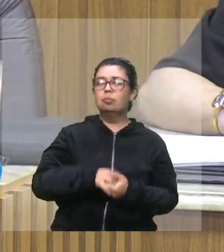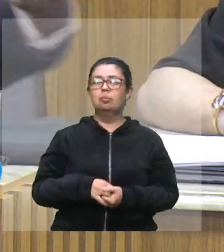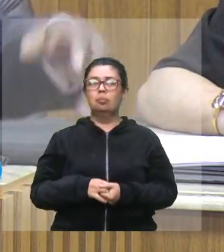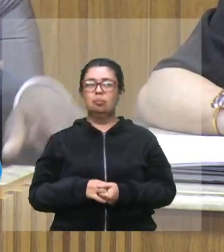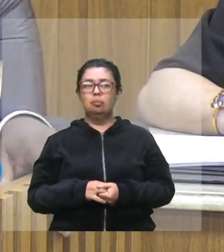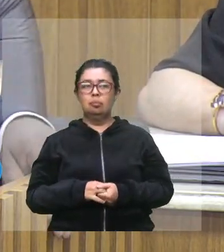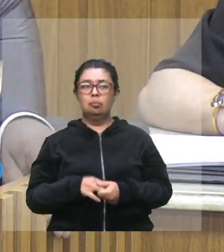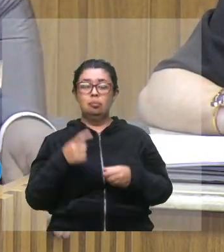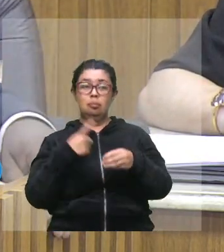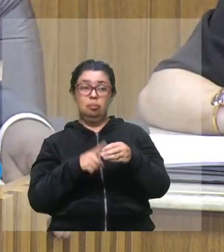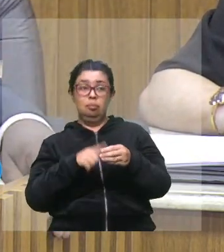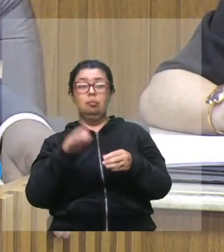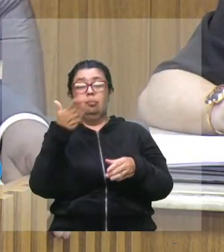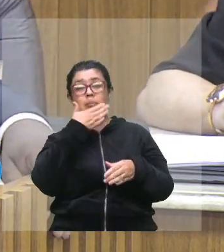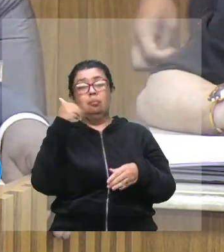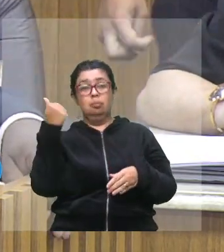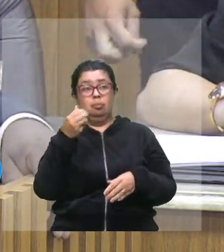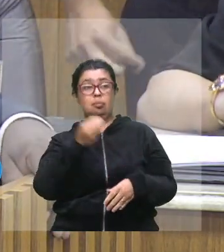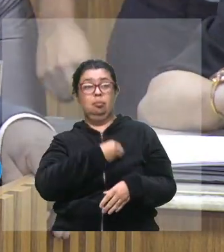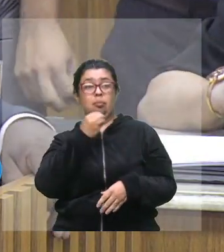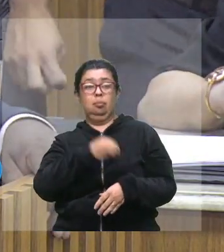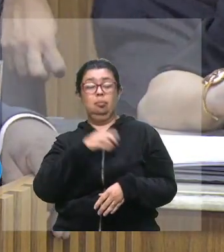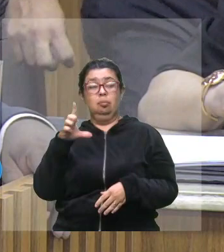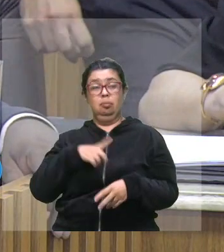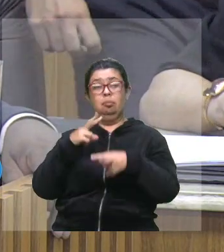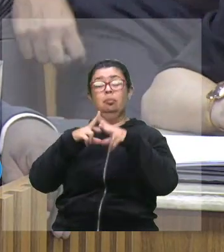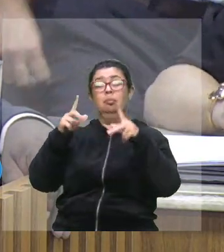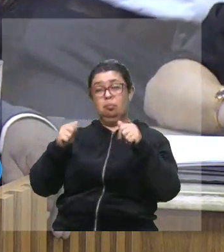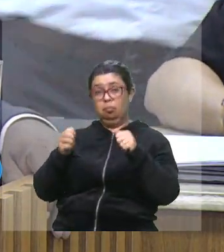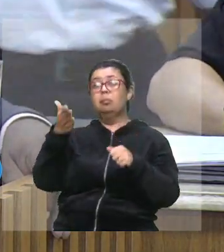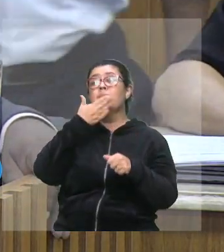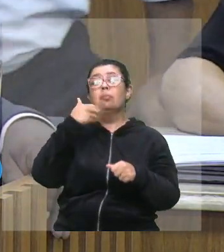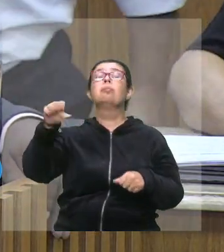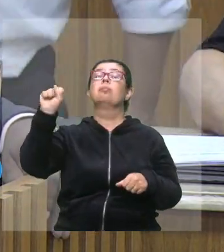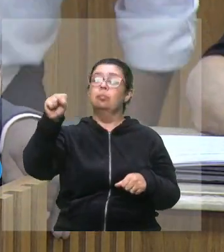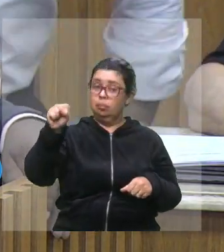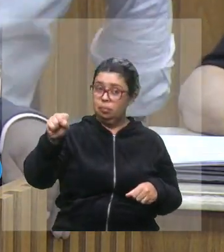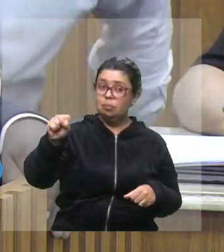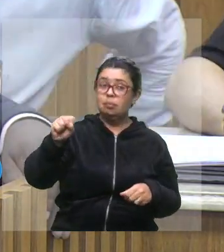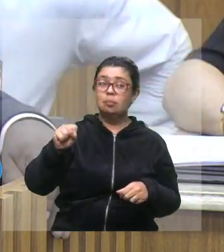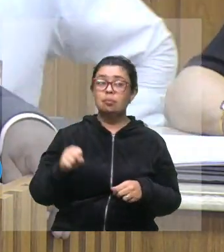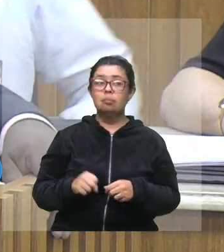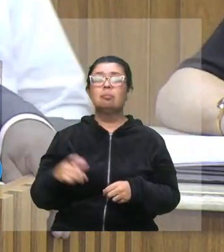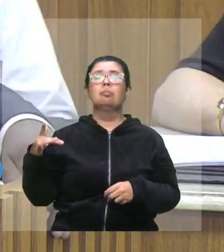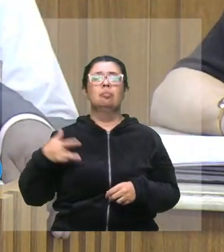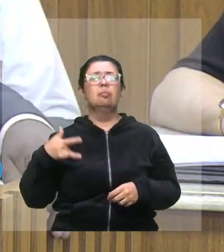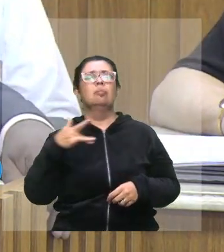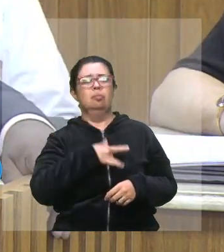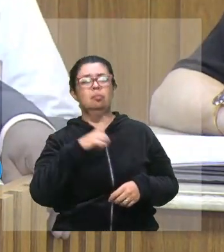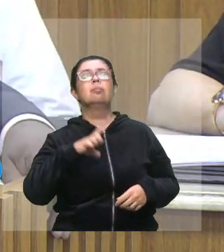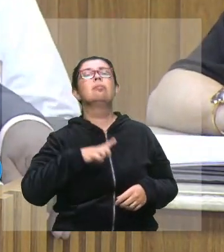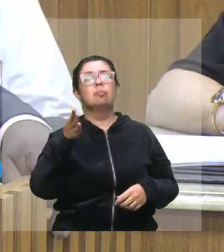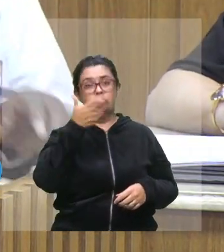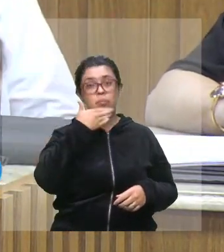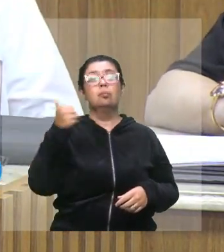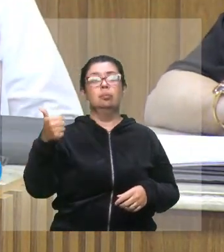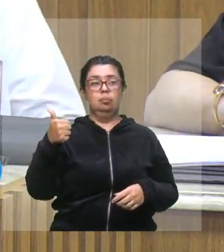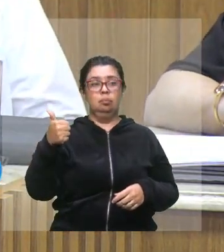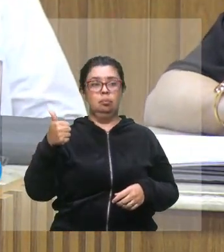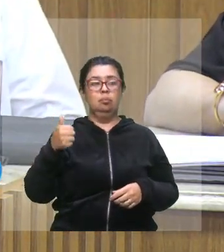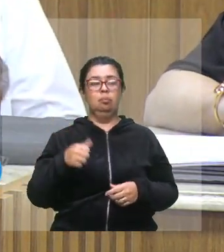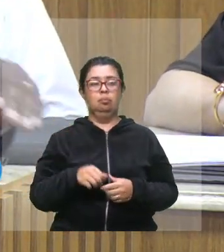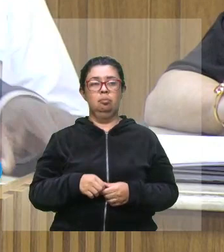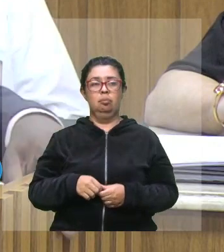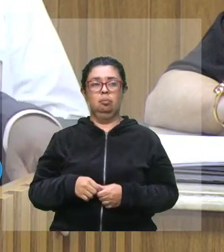cidades melhores para se viver. Tem muitas coisas para se resolver aqui na cidade, muitas coisas. A área da saúde tem que melhorar. Está